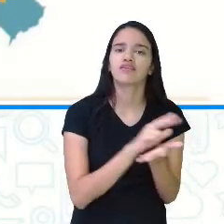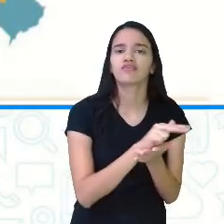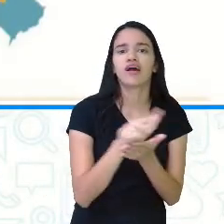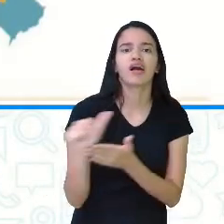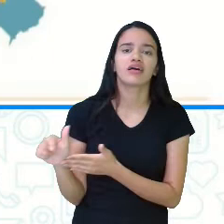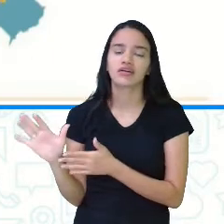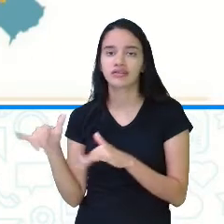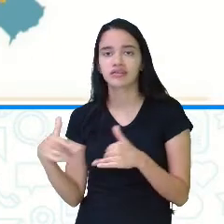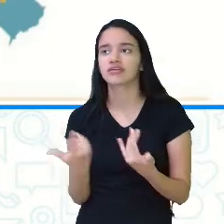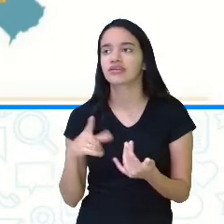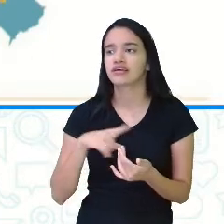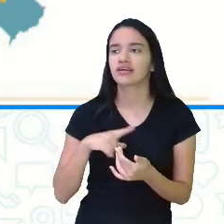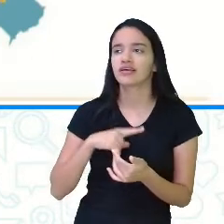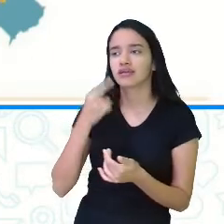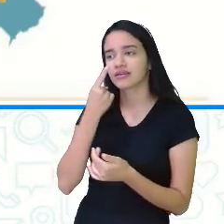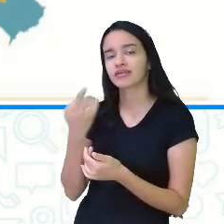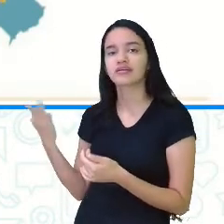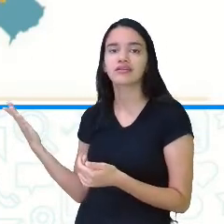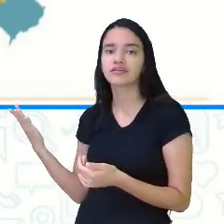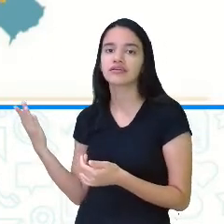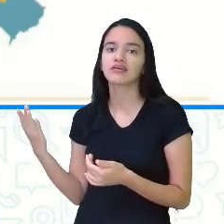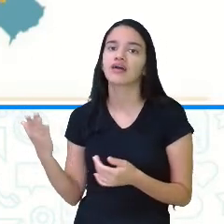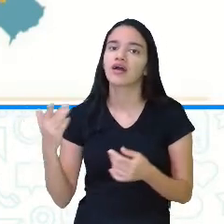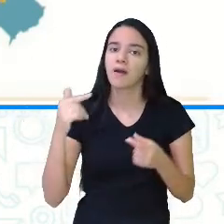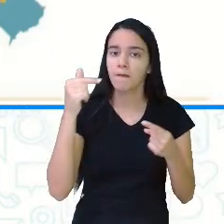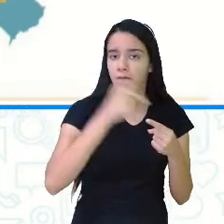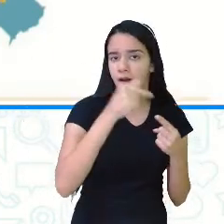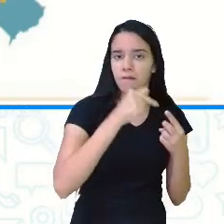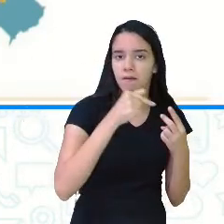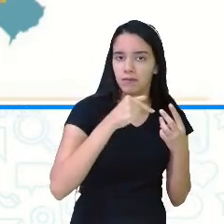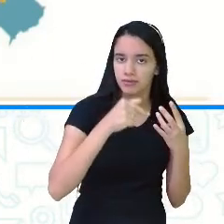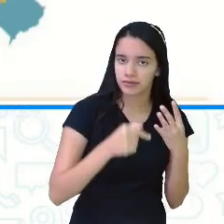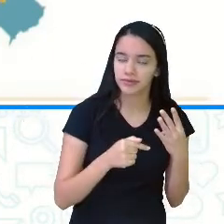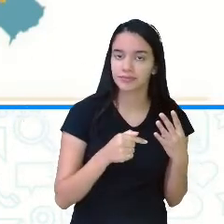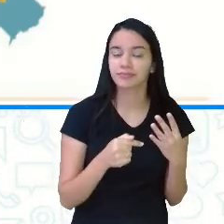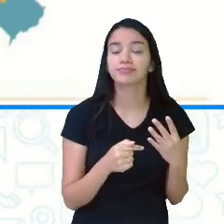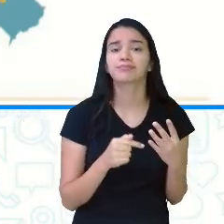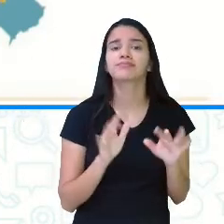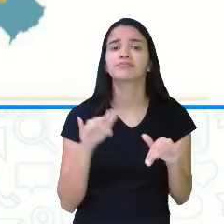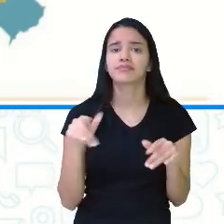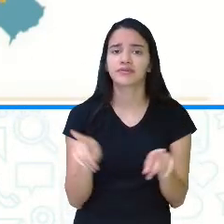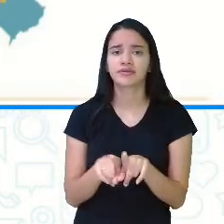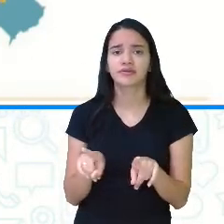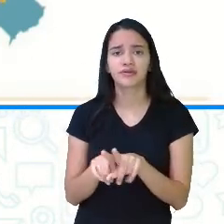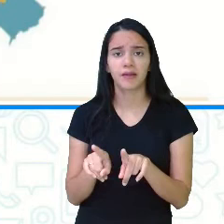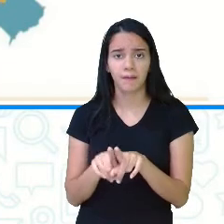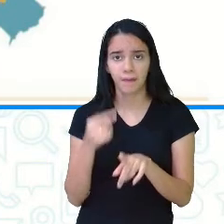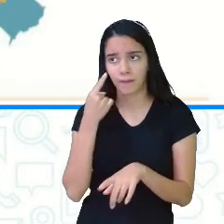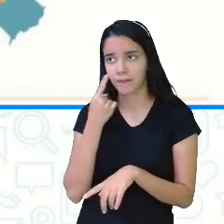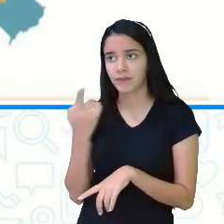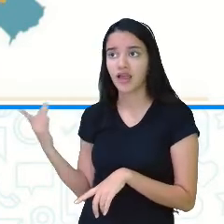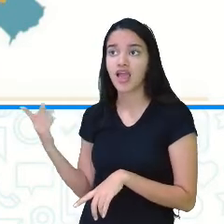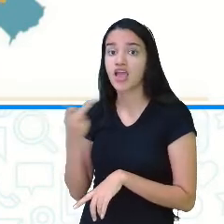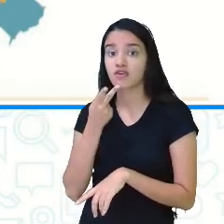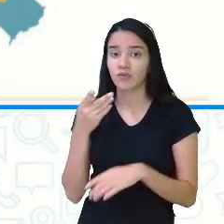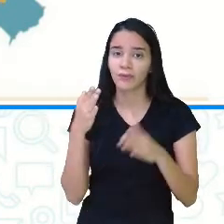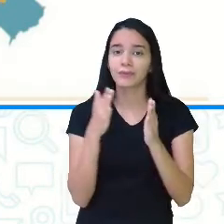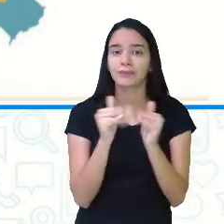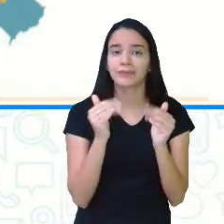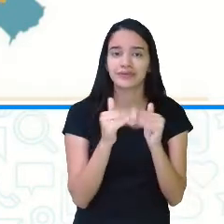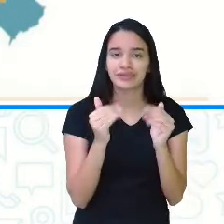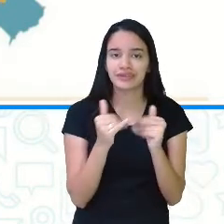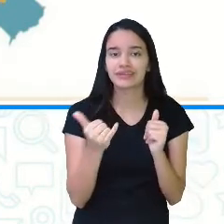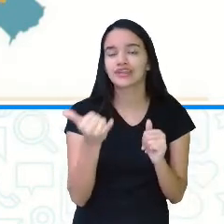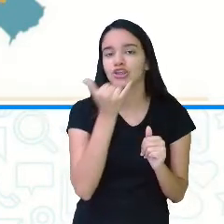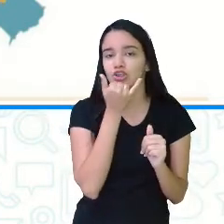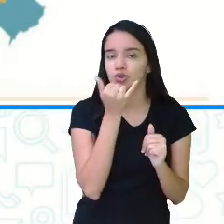tem os tuxás, tem os pacarus, tem os pipipã, tem os chucurus. Eu vou até pedir desculpa se eu estiver